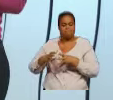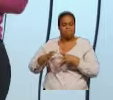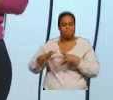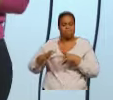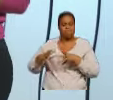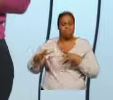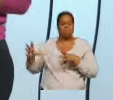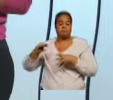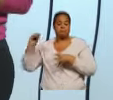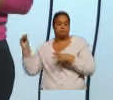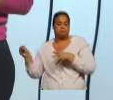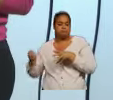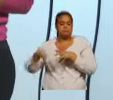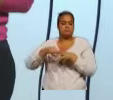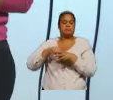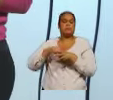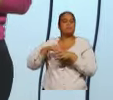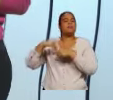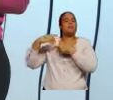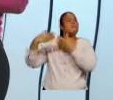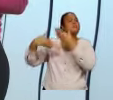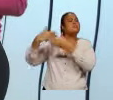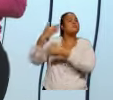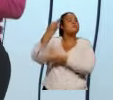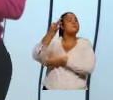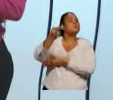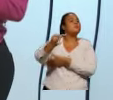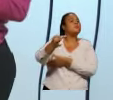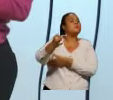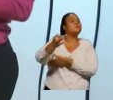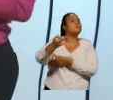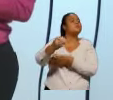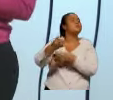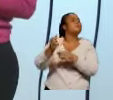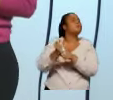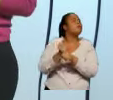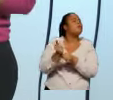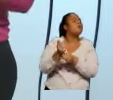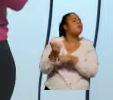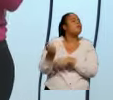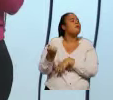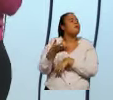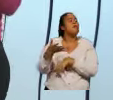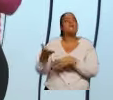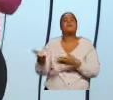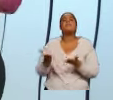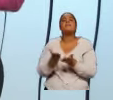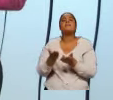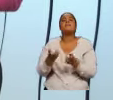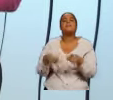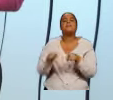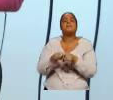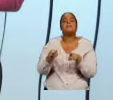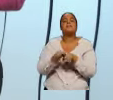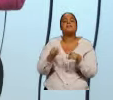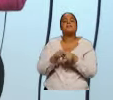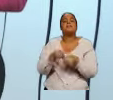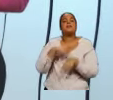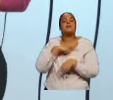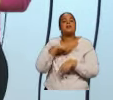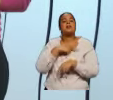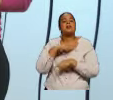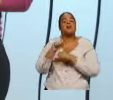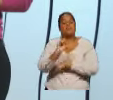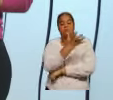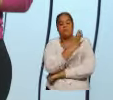foi ocupada posteriormente né é mais recente a ocupação e existem fenômenos naturais